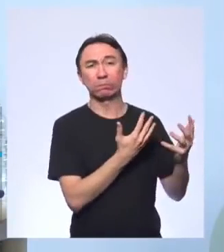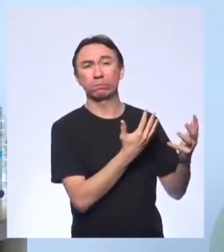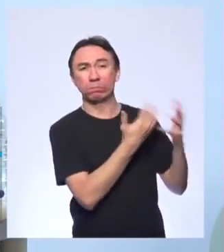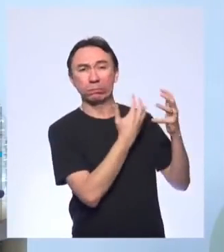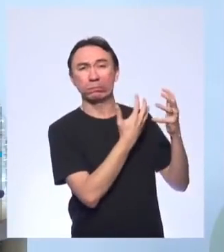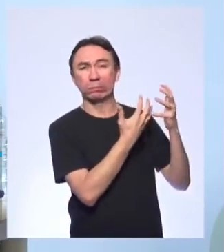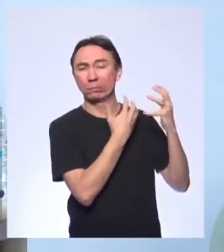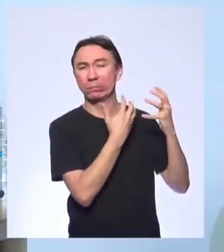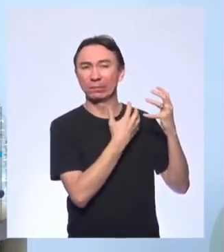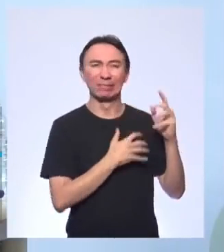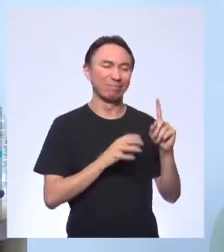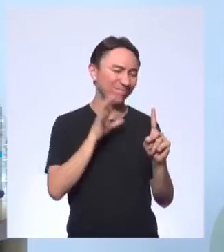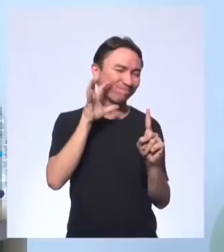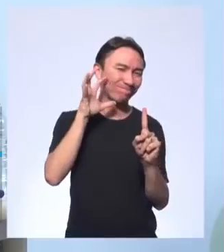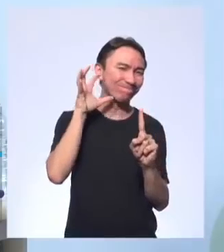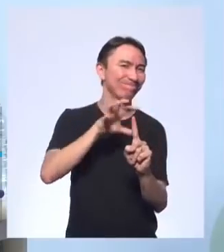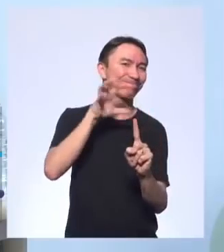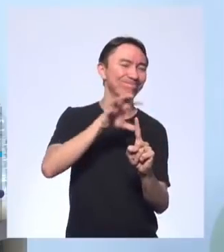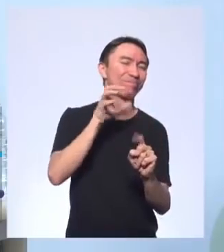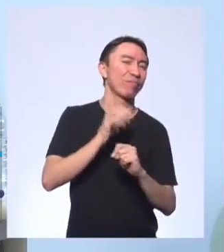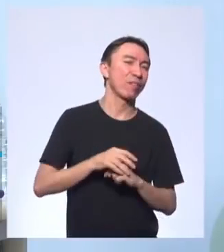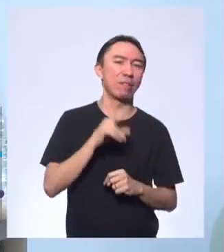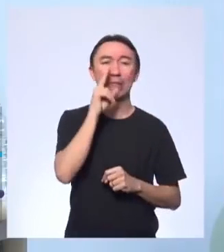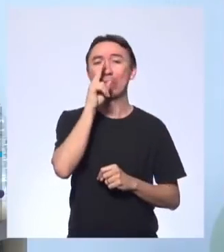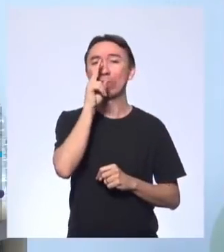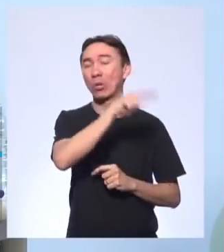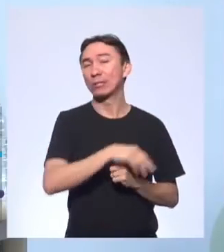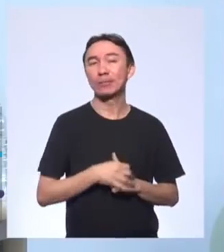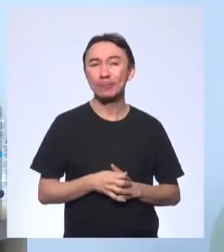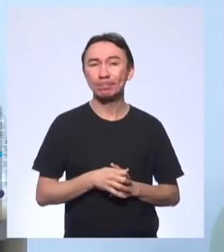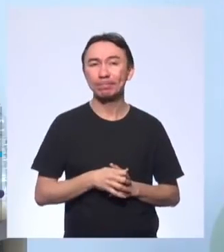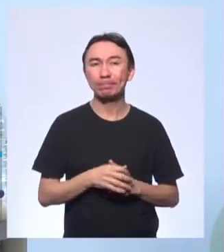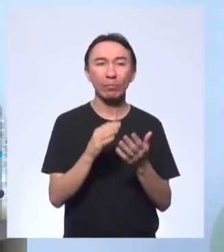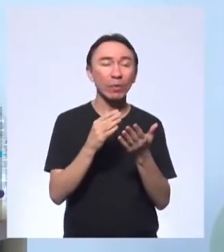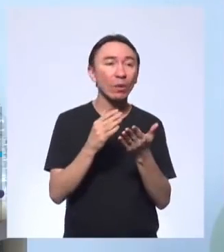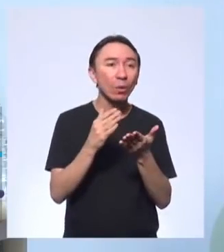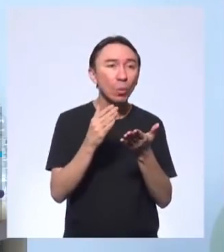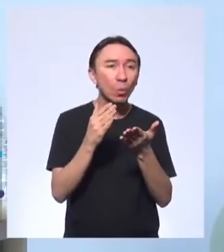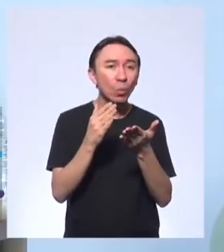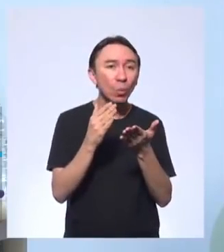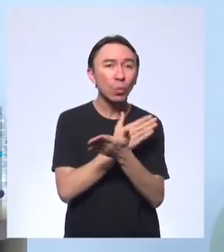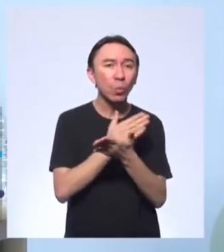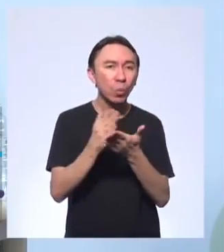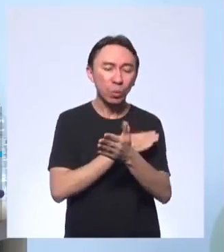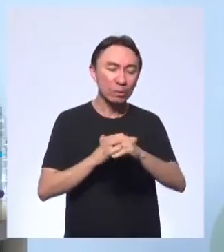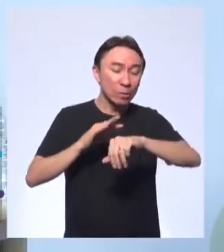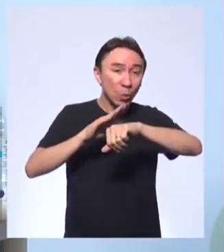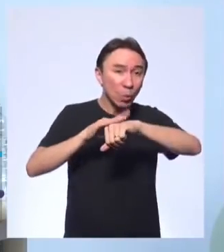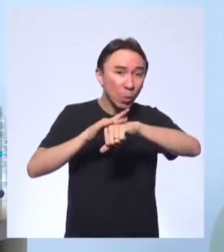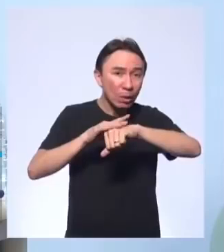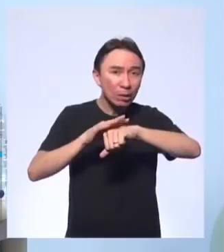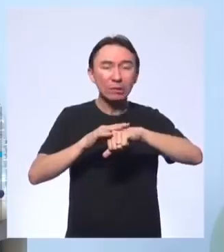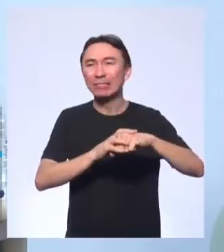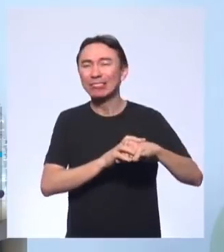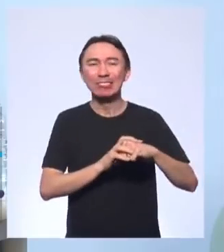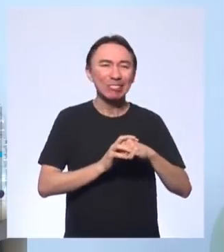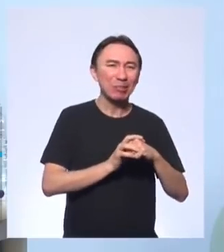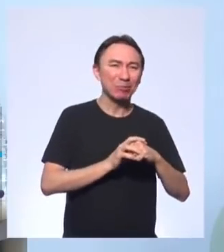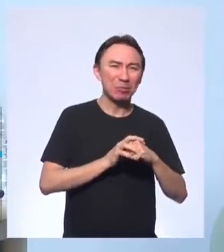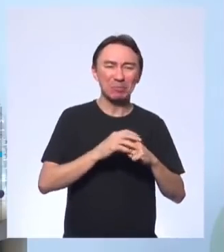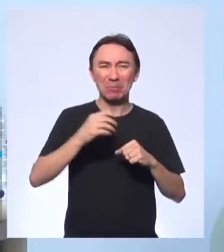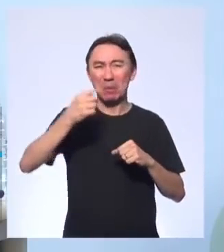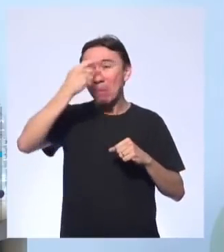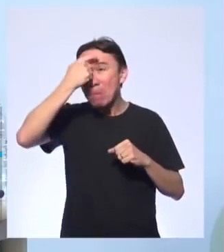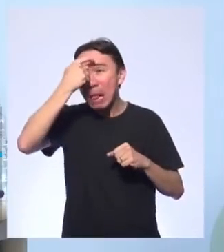Então, essas doenças, elas que são doenças, né, mentais, psicológicas, elas